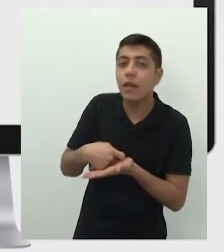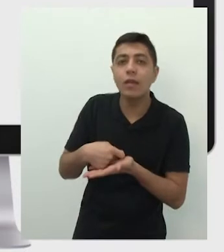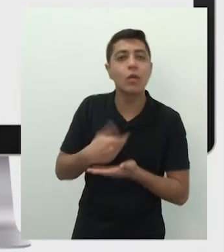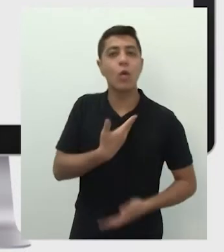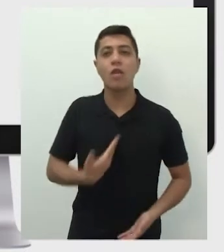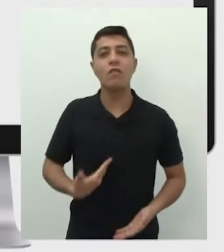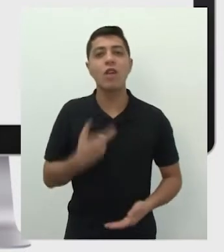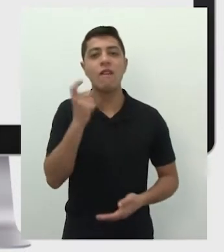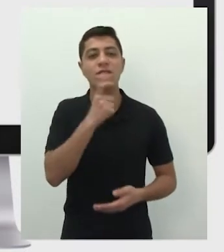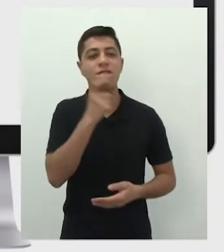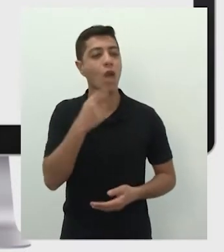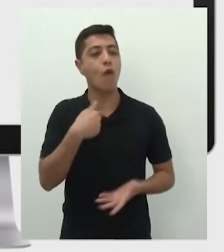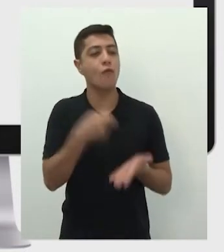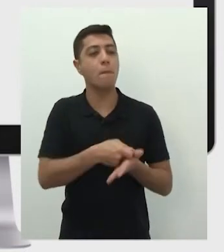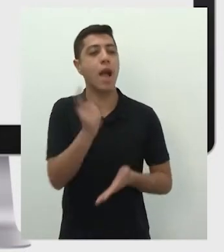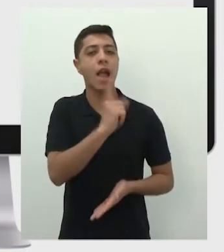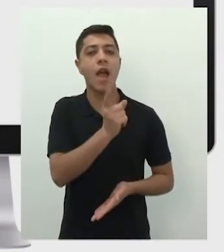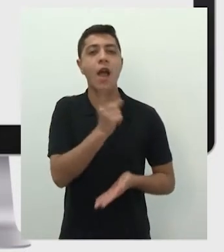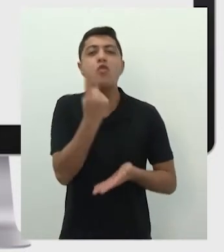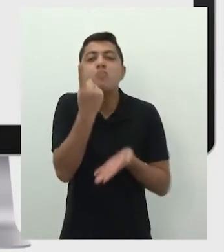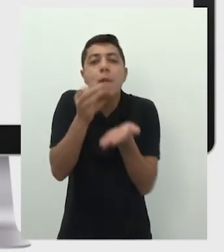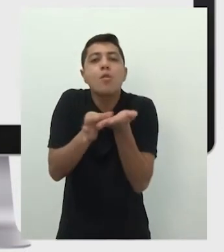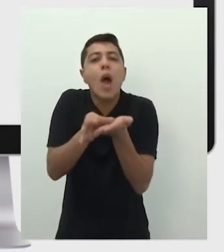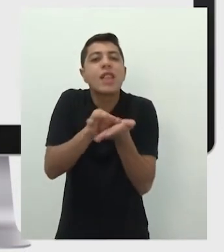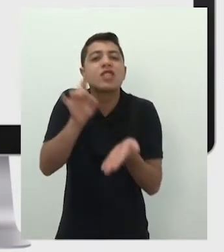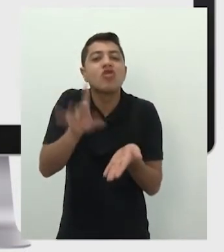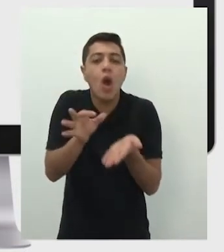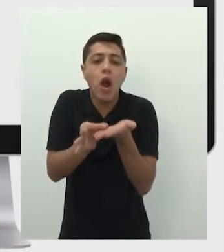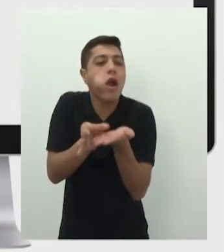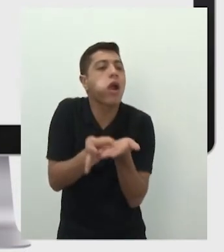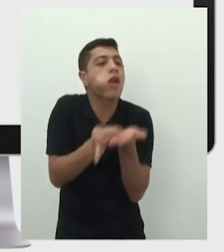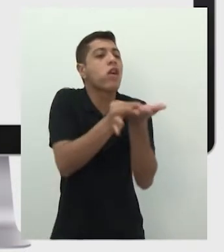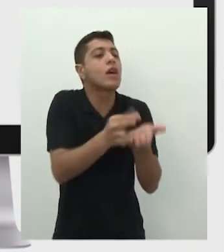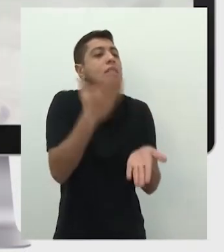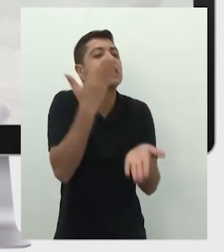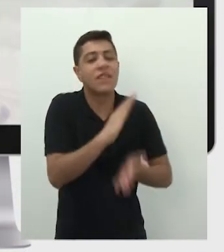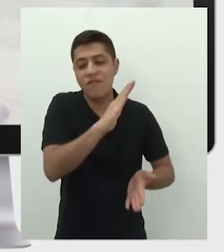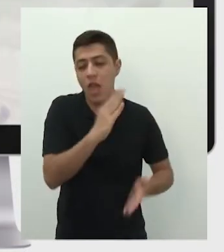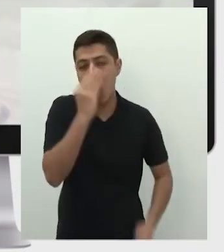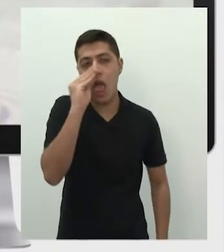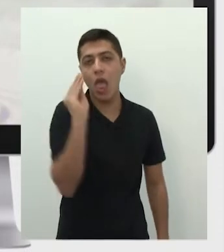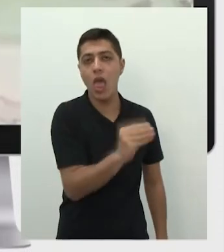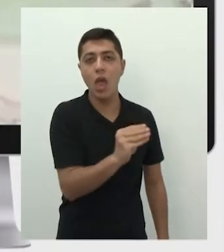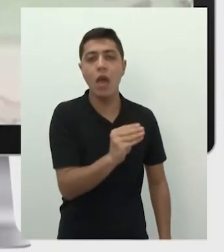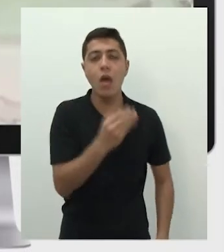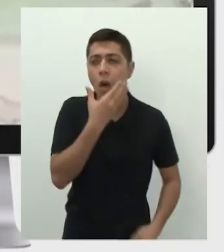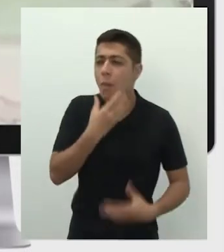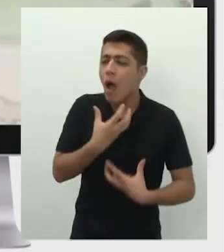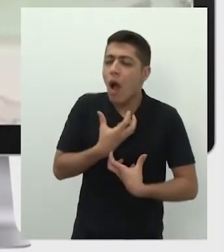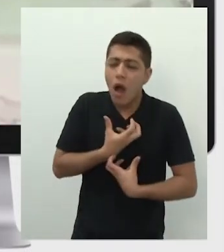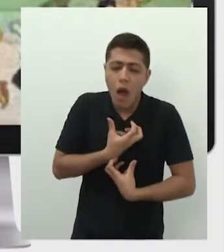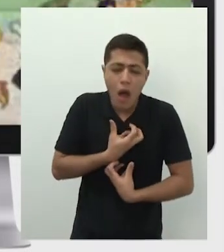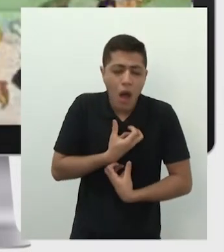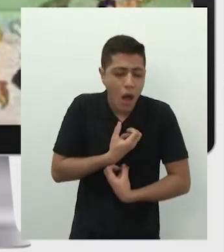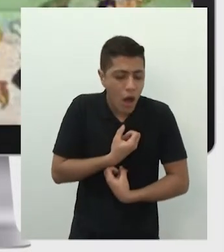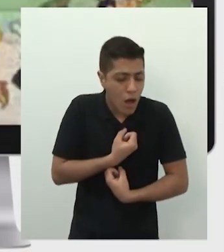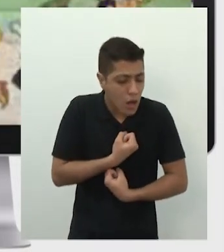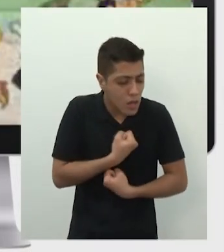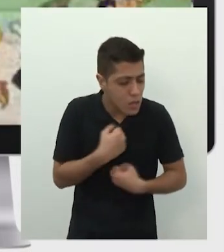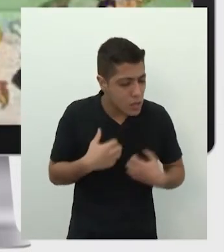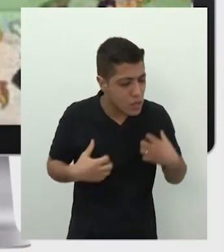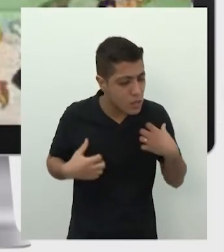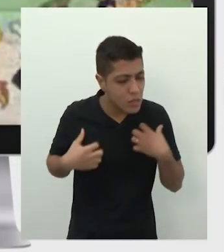chateado e começou a tocar novamente a flautinha dele, só que agora ele tocando a flautinha